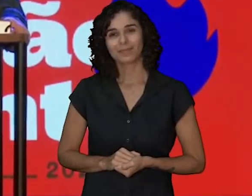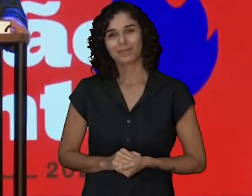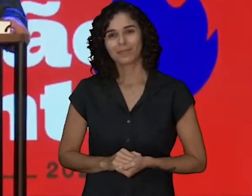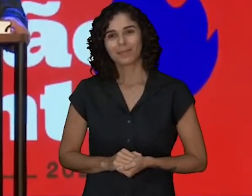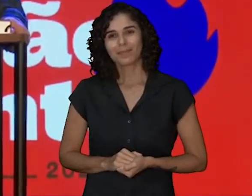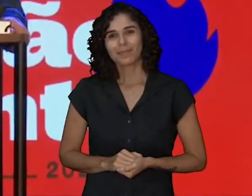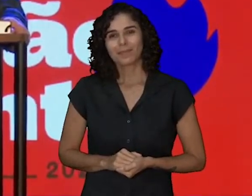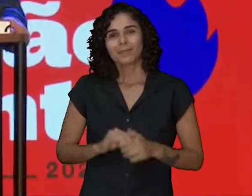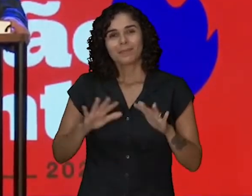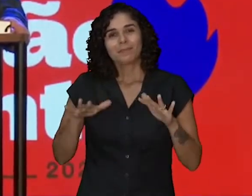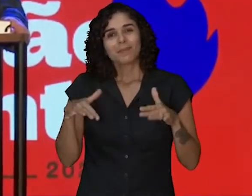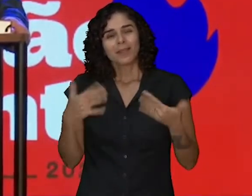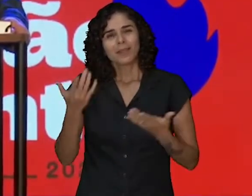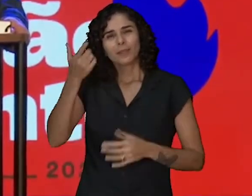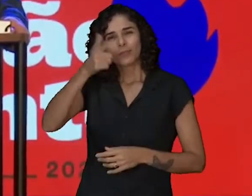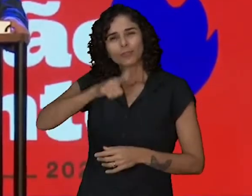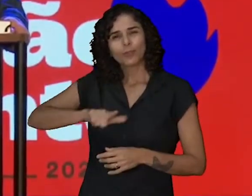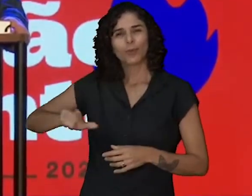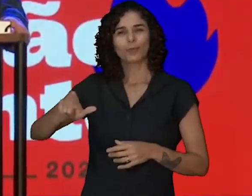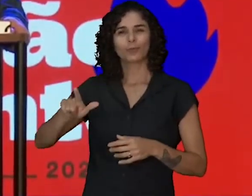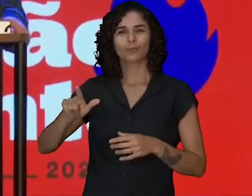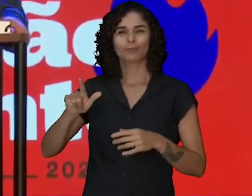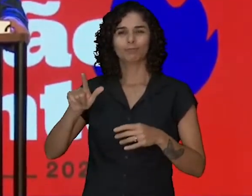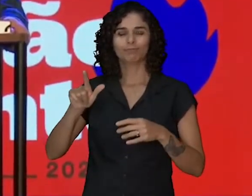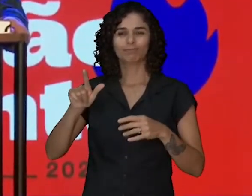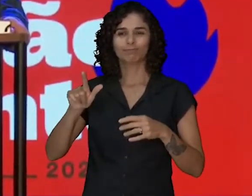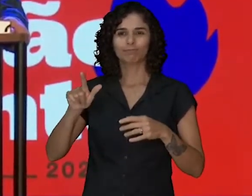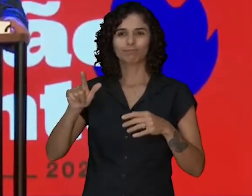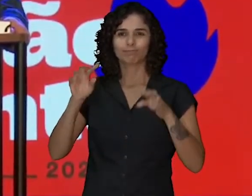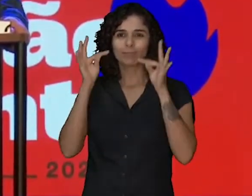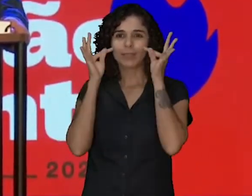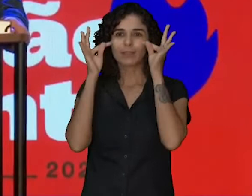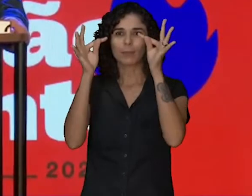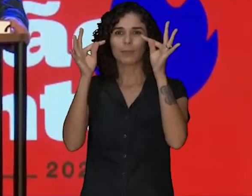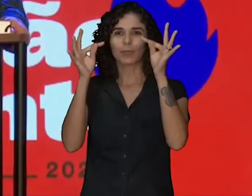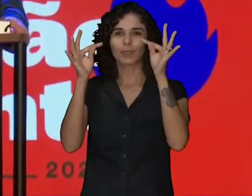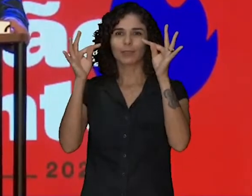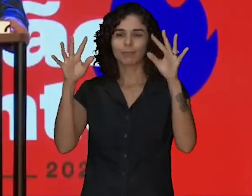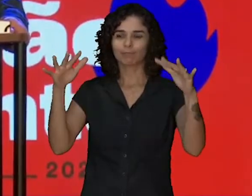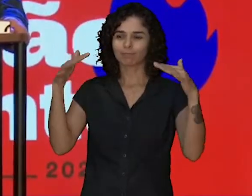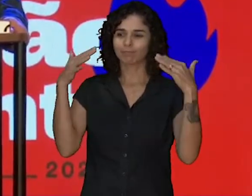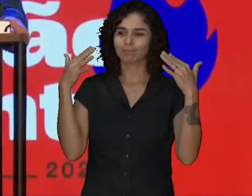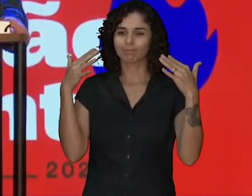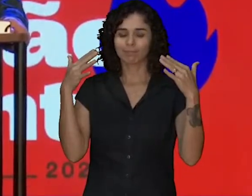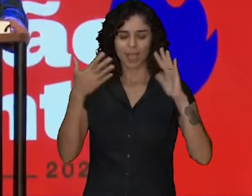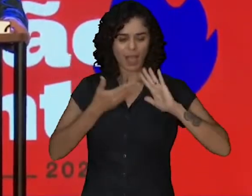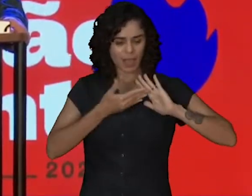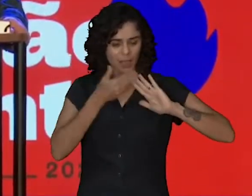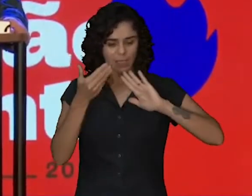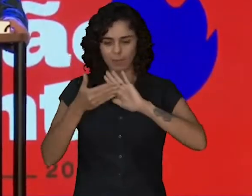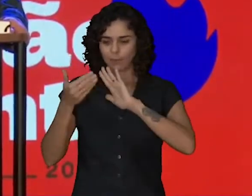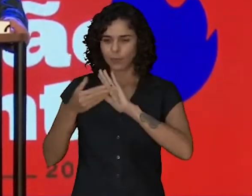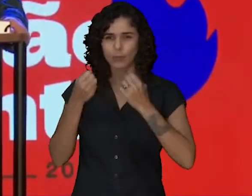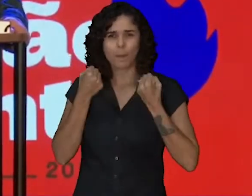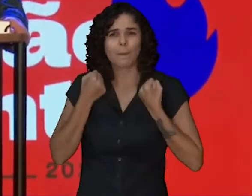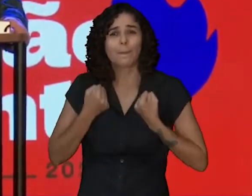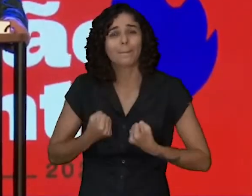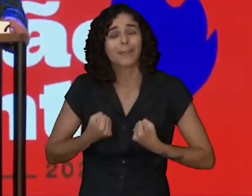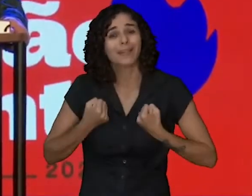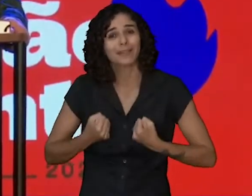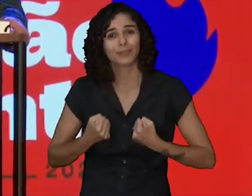Portanto, uma vez mais, rodeados de tão grande multidão de testemunhas, livremo-nos de todo o peso que nos